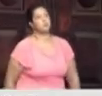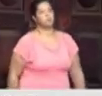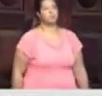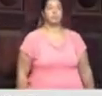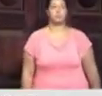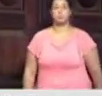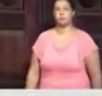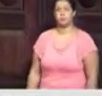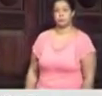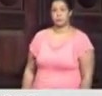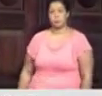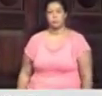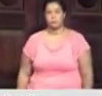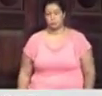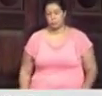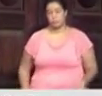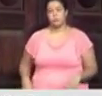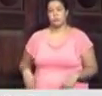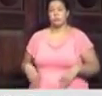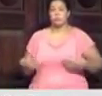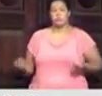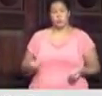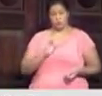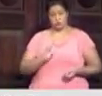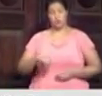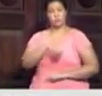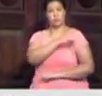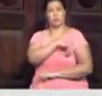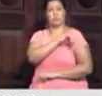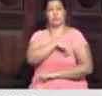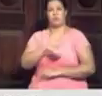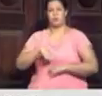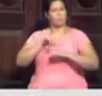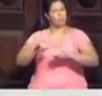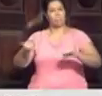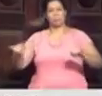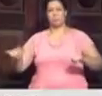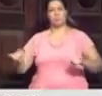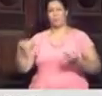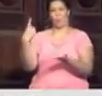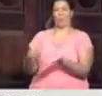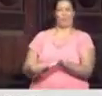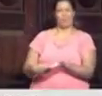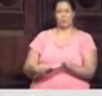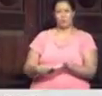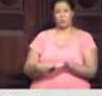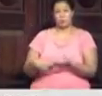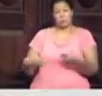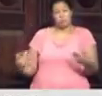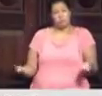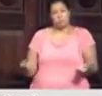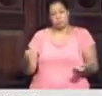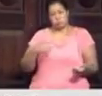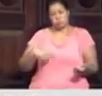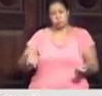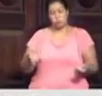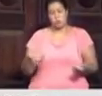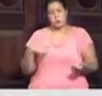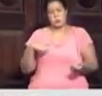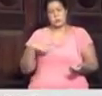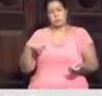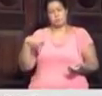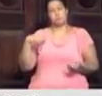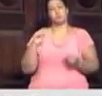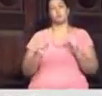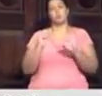deputado Luiz Paulo, ao presidente da Casa. O Estado do Rio de Janeiro não publicou esse acordo. Então, nós temos na nossa visão um acordo que